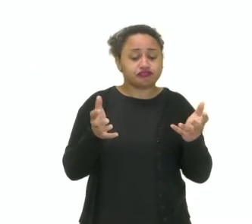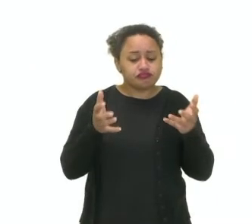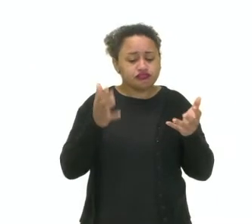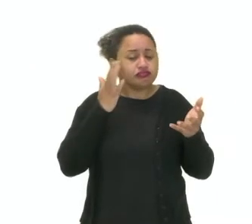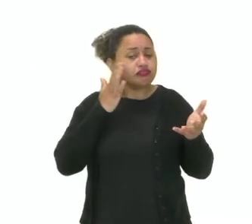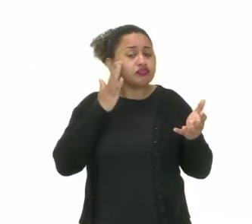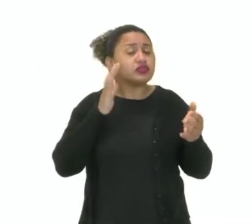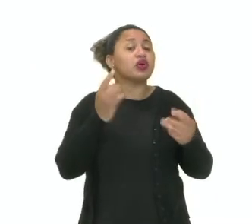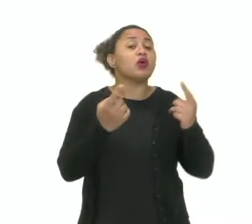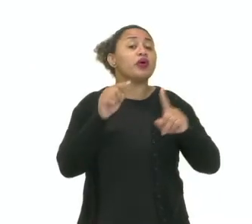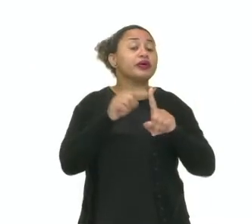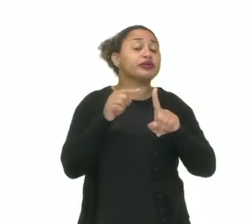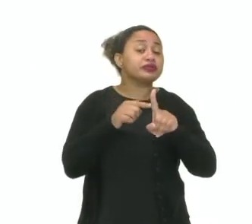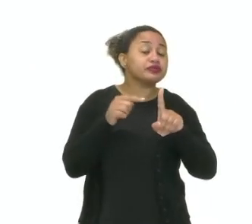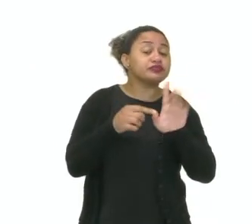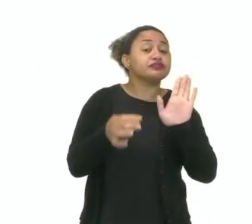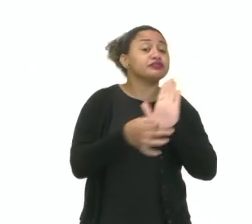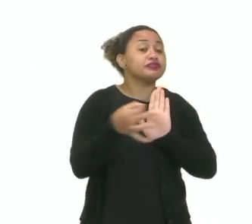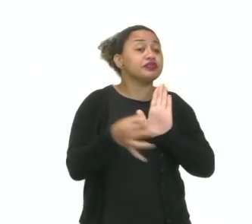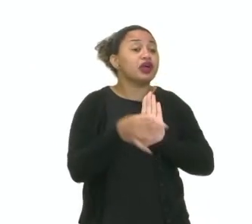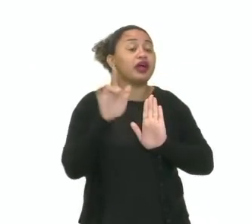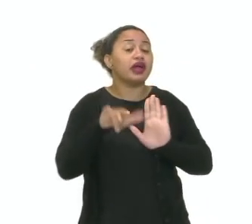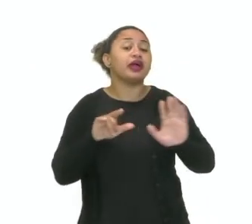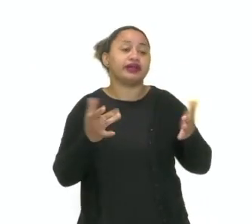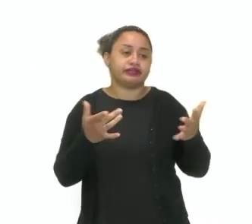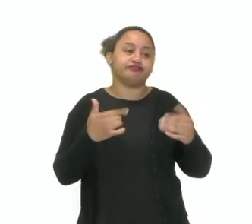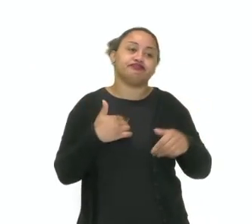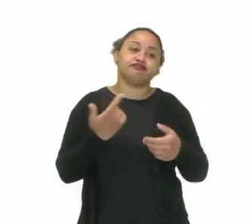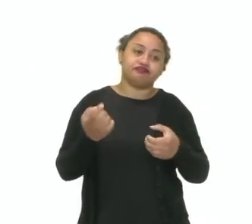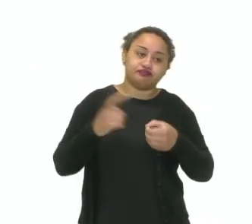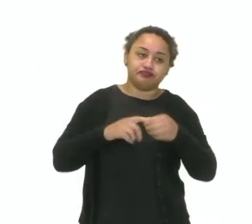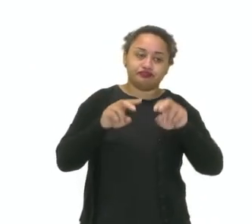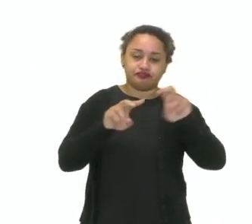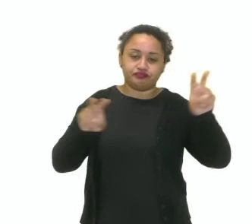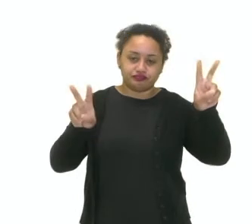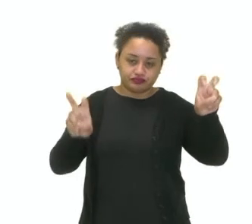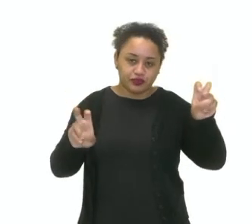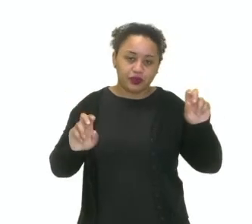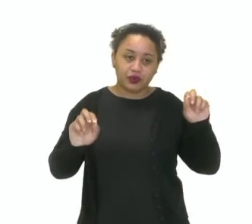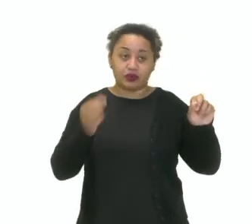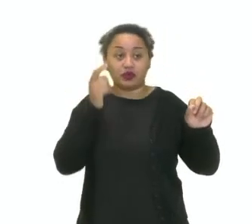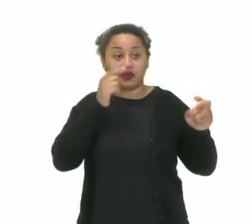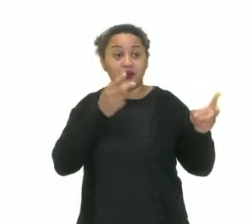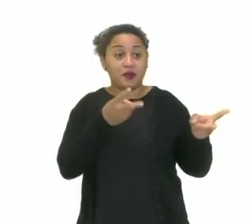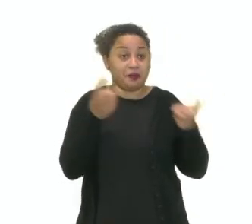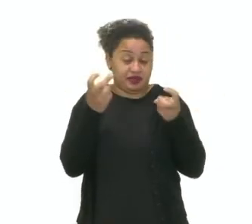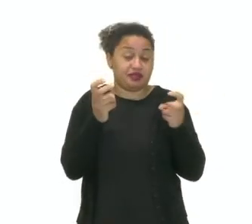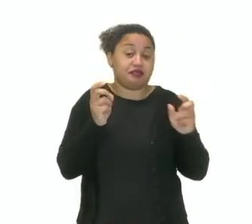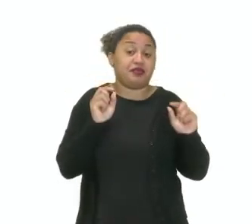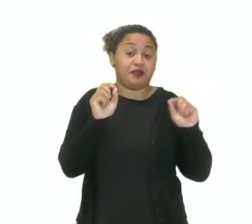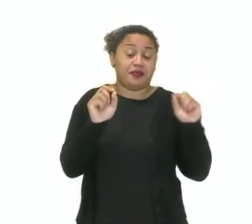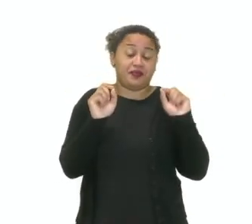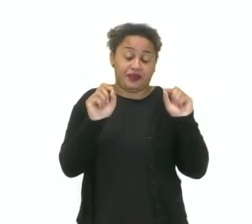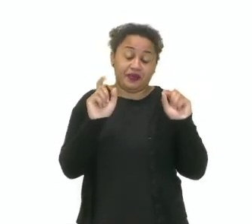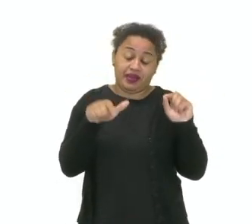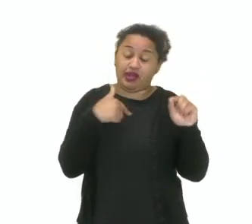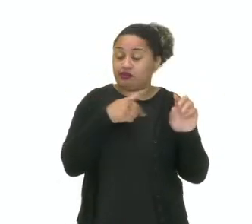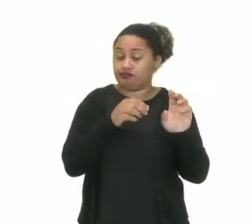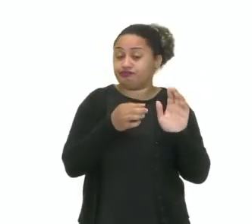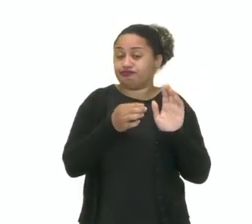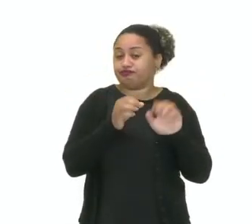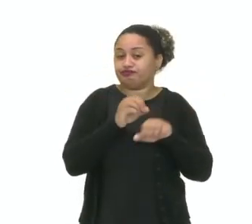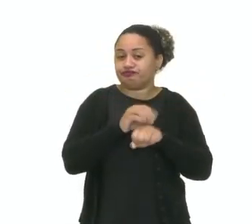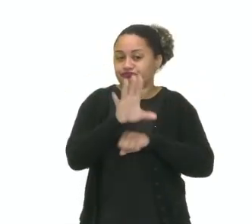saber de você que tipo de argumentação. Então, retomando a leitura, a gente já percebe aqui a grande dica. Qual